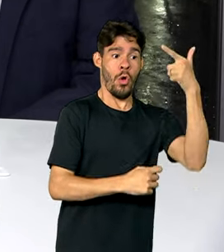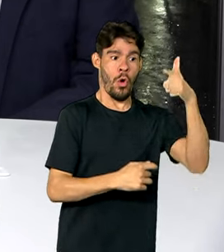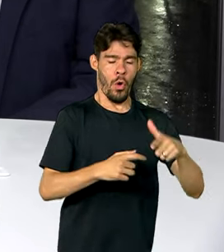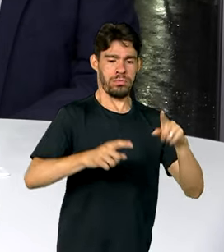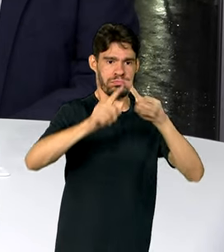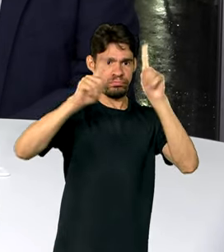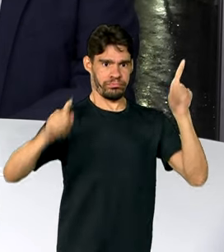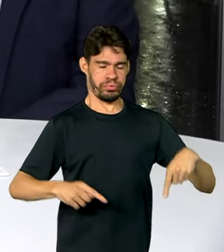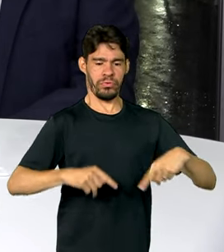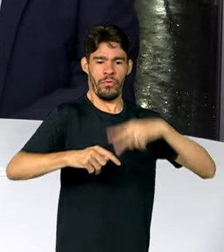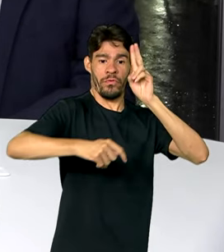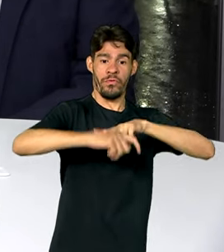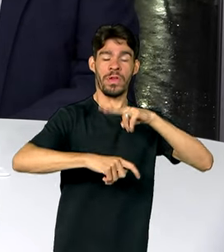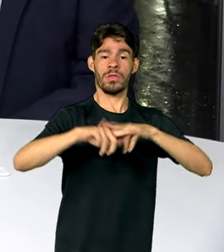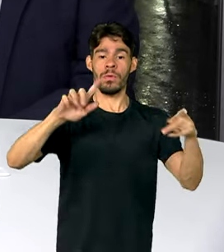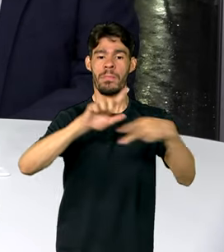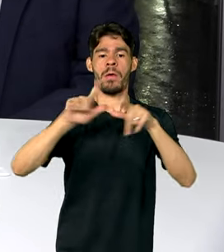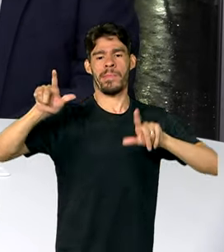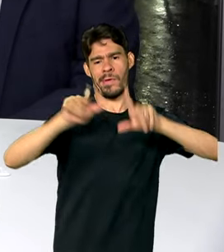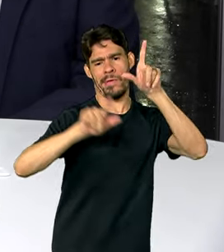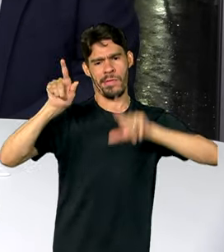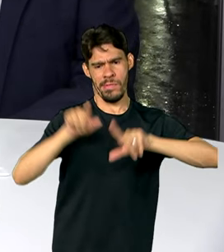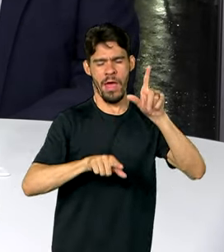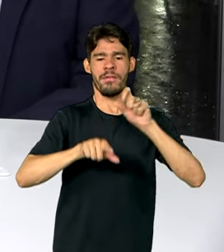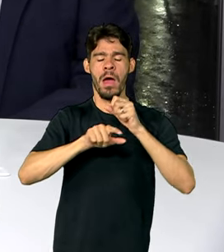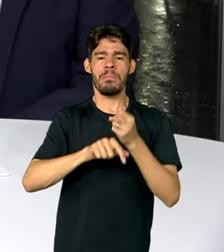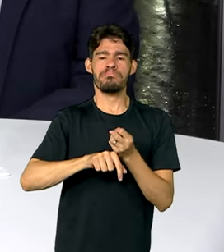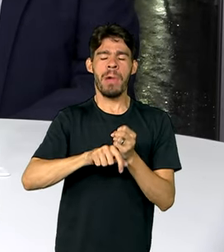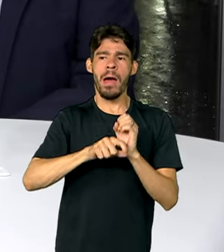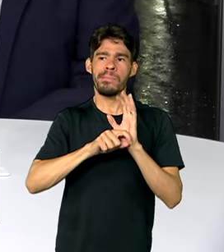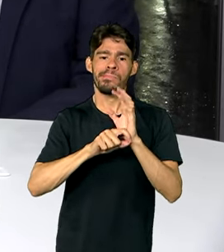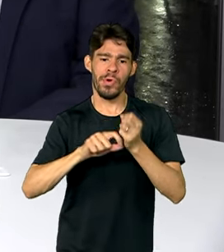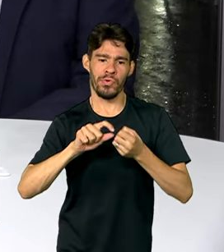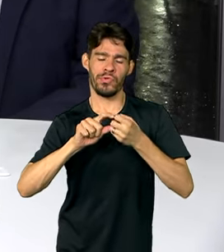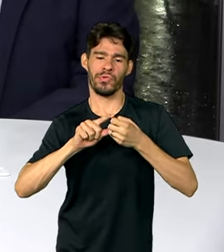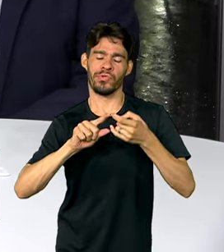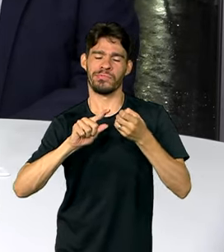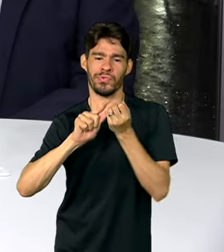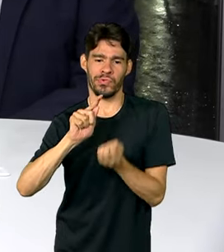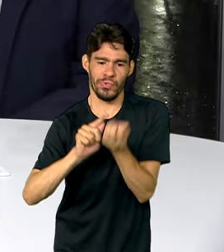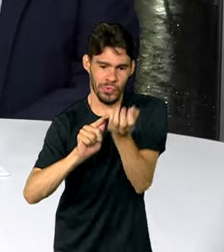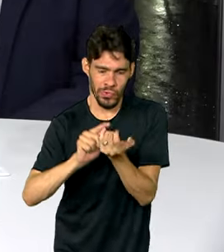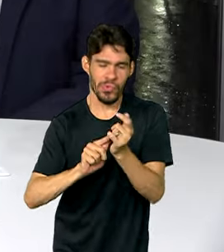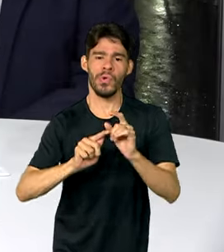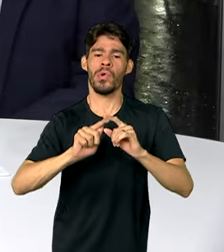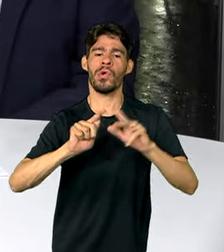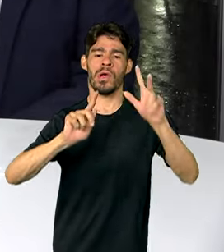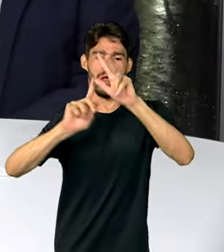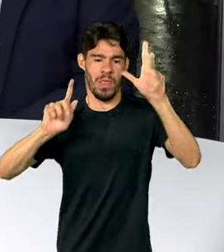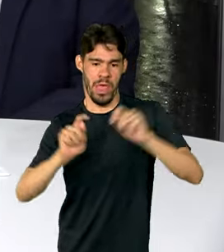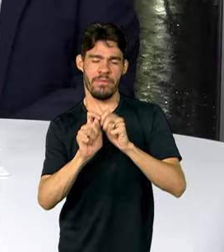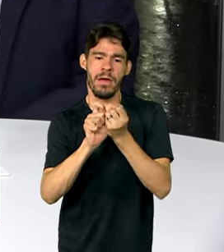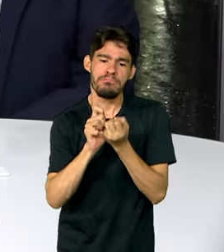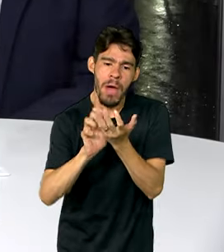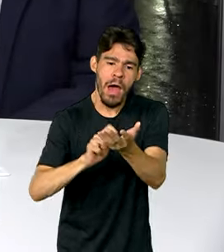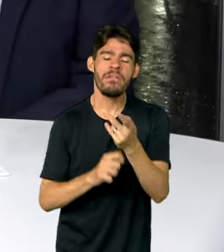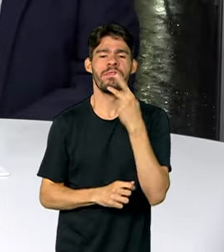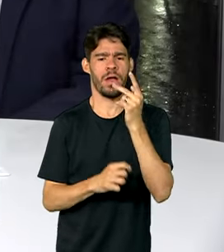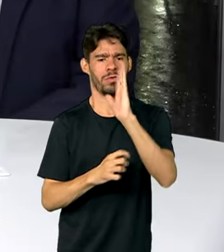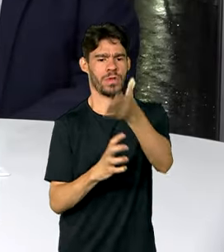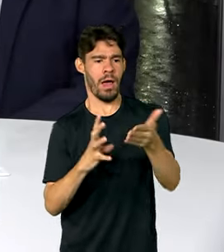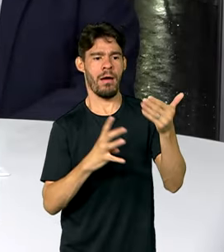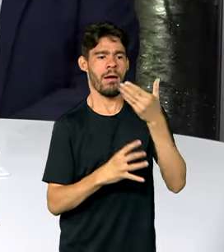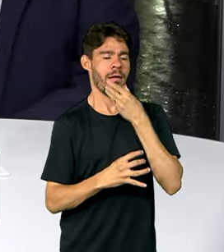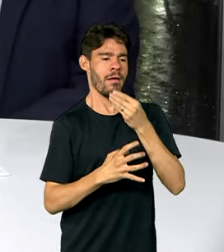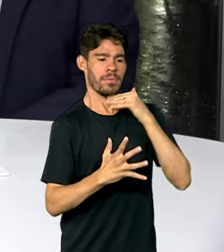vidro de televisão que vai atender as transmissões ao vivo do canal Gov e da TV Brasil. Então, como disse o secretário,